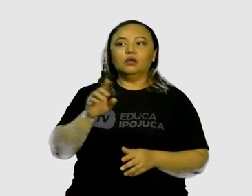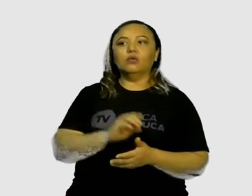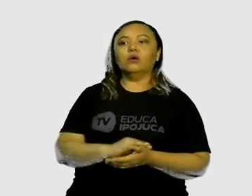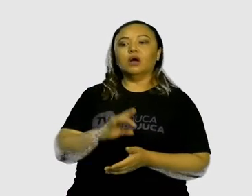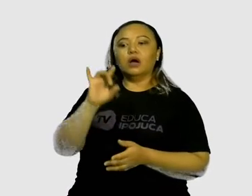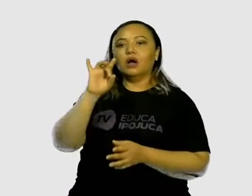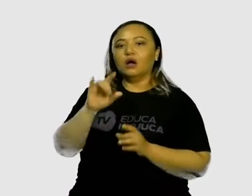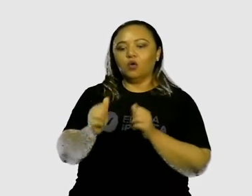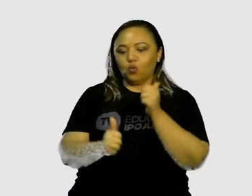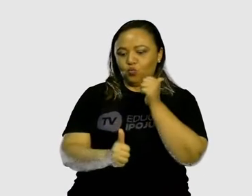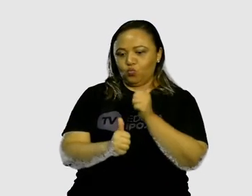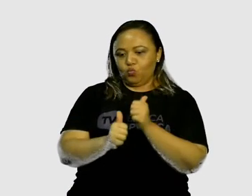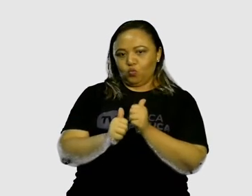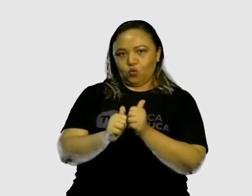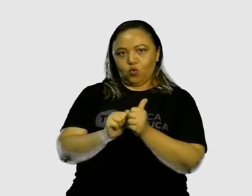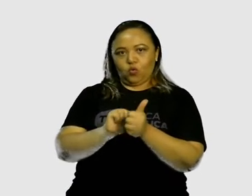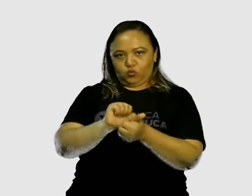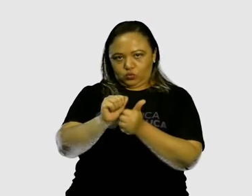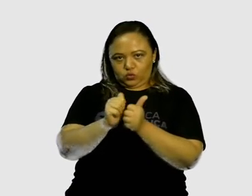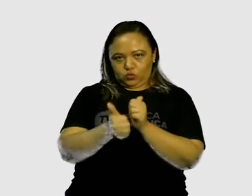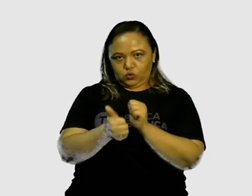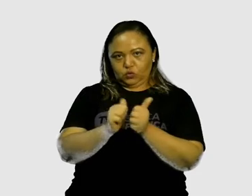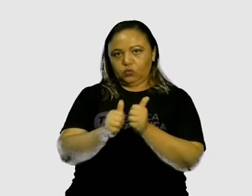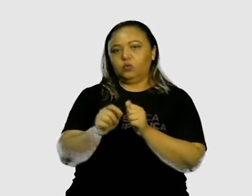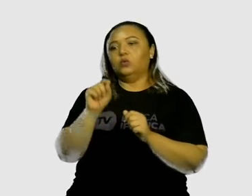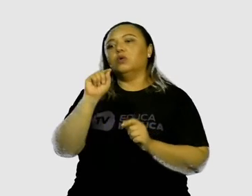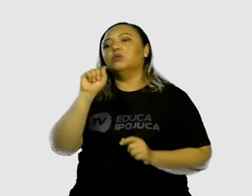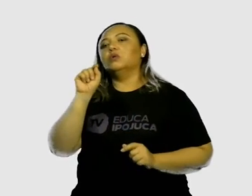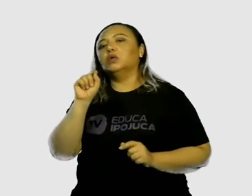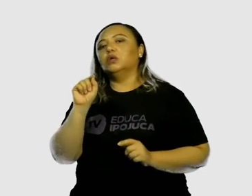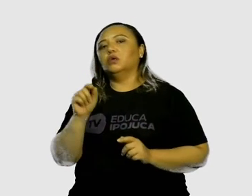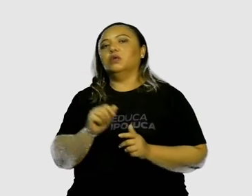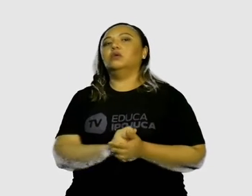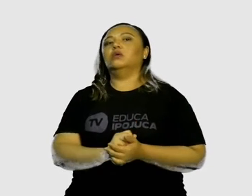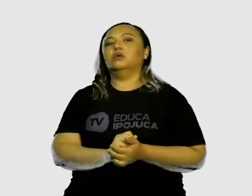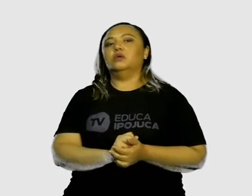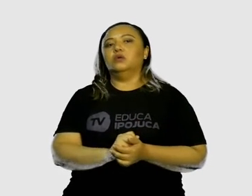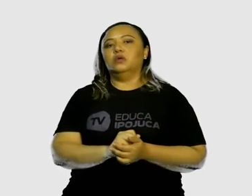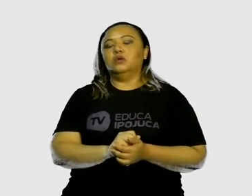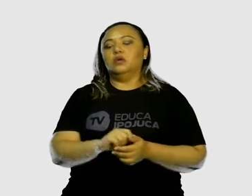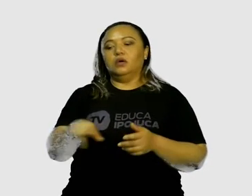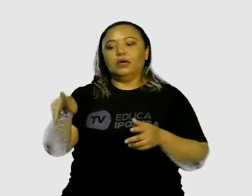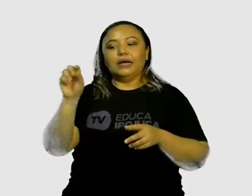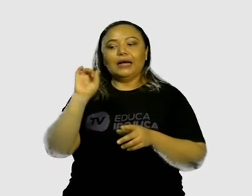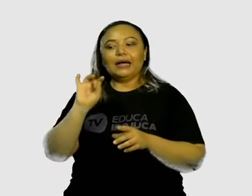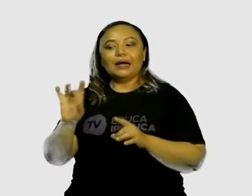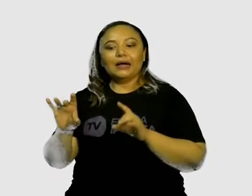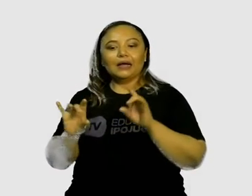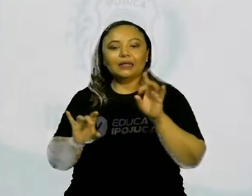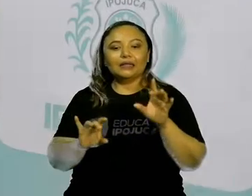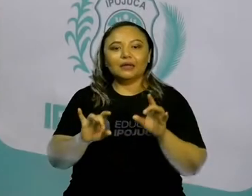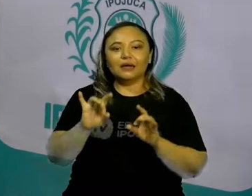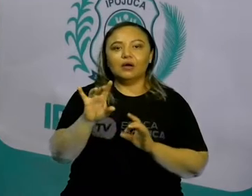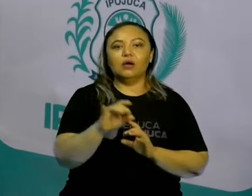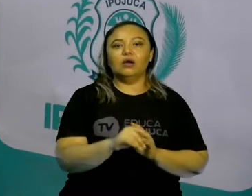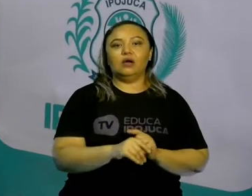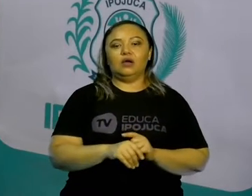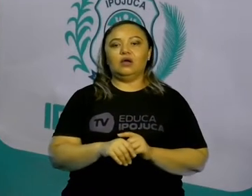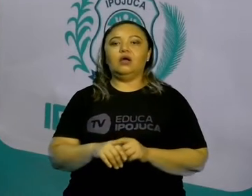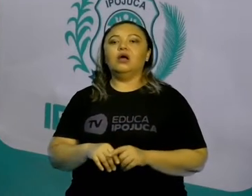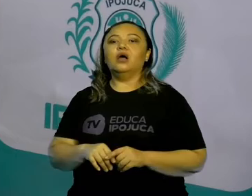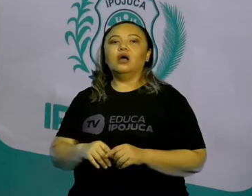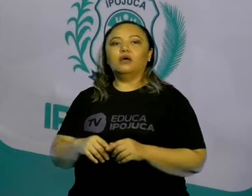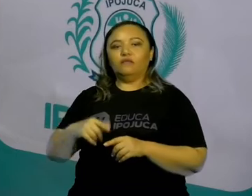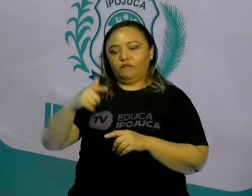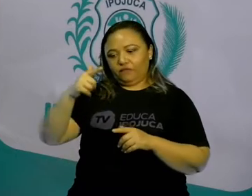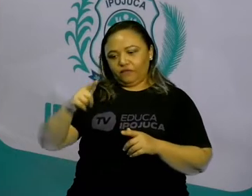perguntar a chance em nem acertar uma banana naquela etapa ou seja vai ter um número do quadro e eu